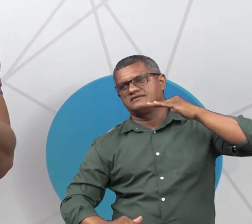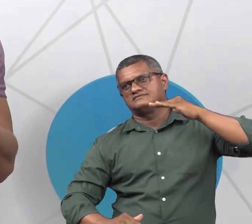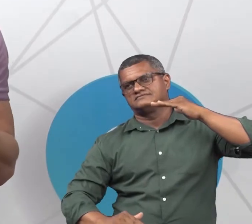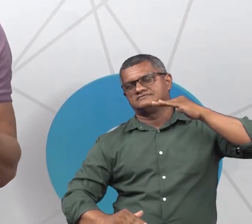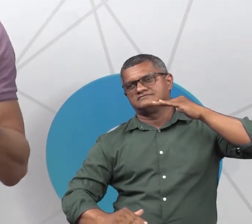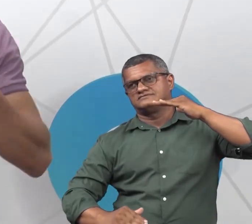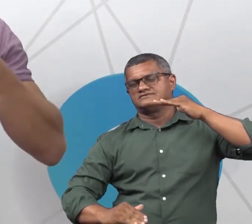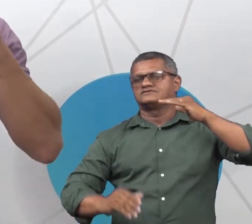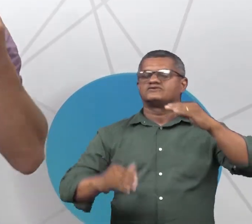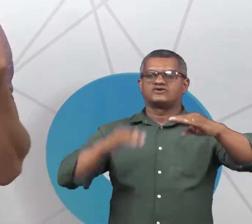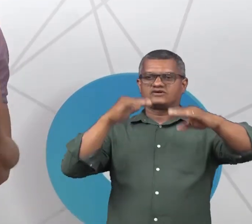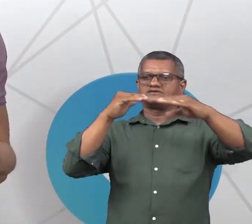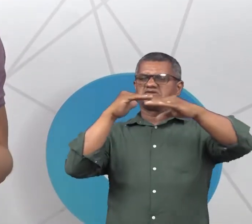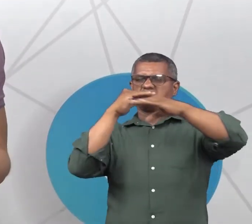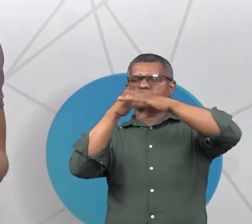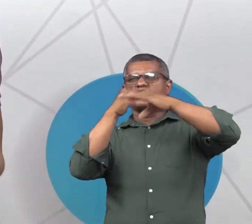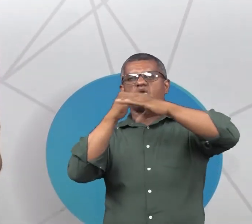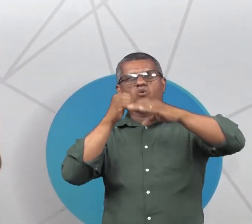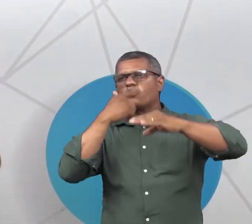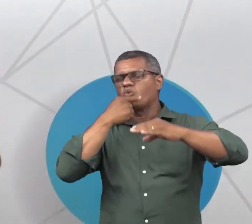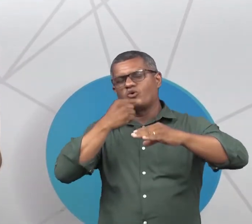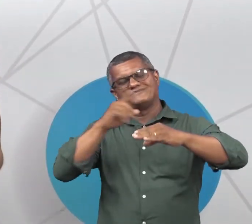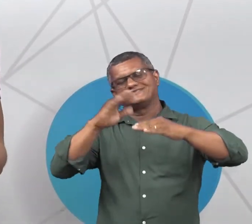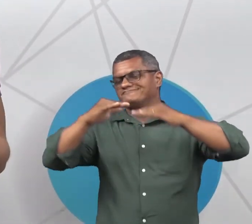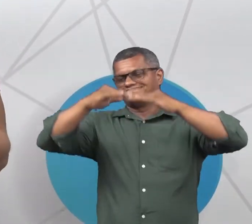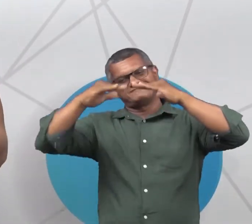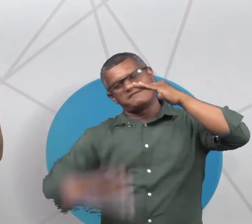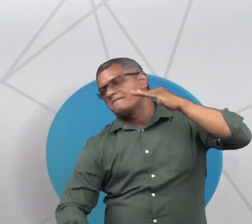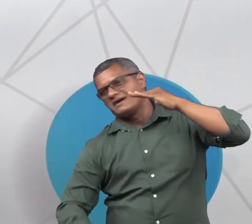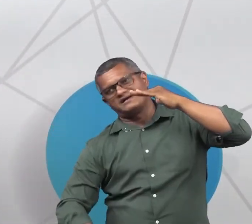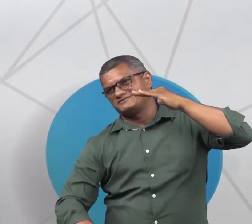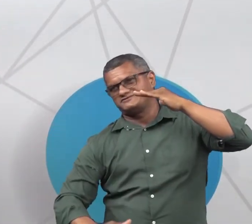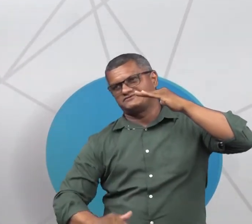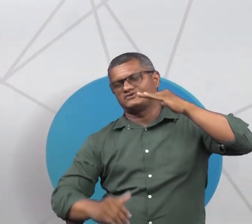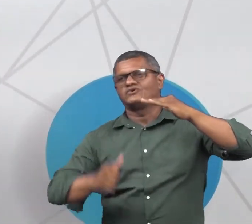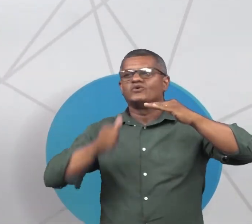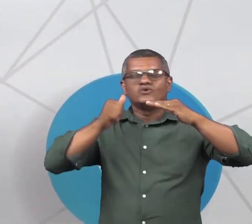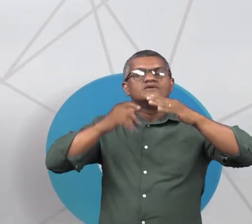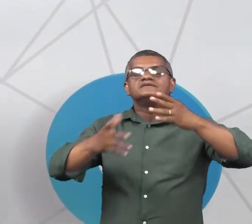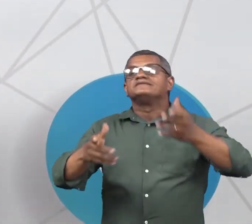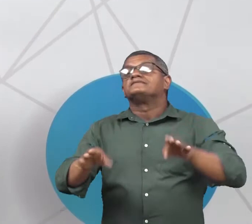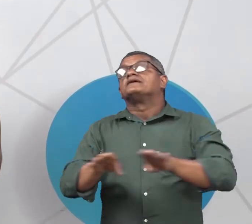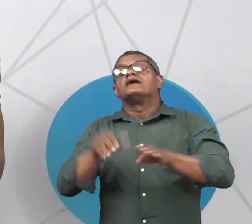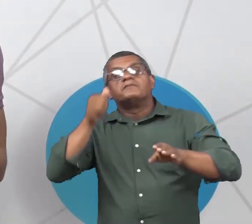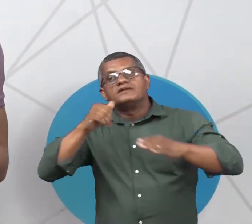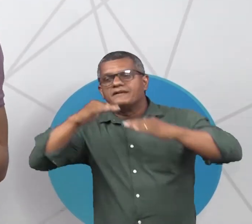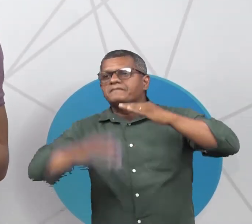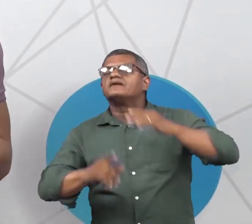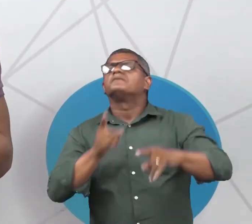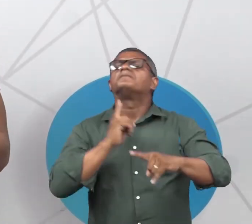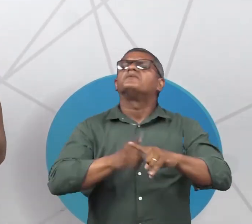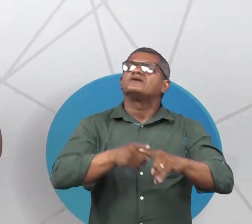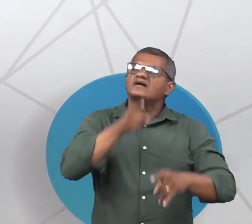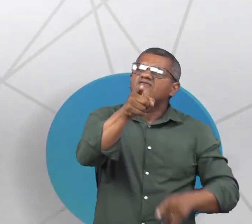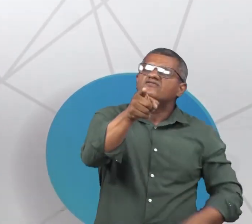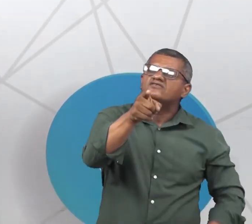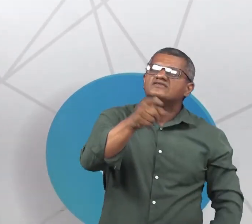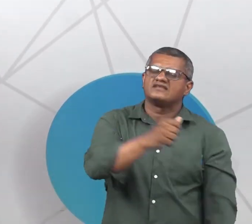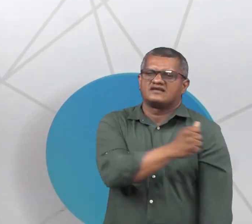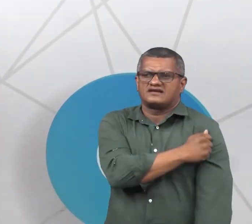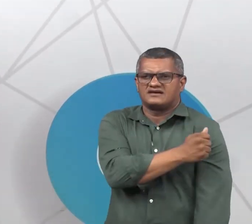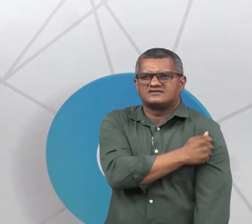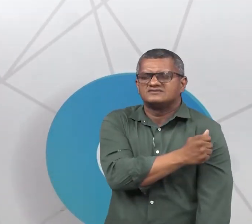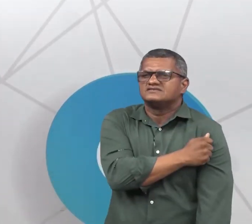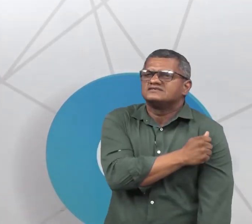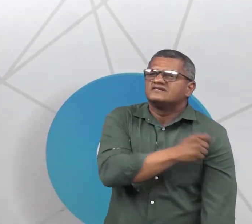em relação à figura masculina. Por que que você, que é aluna, você sempre tem